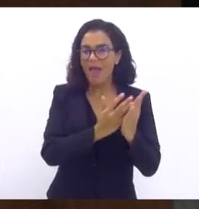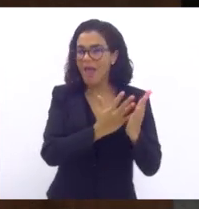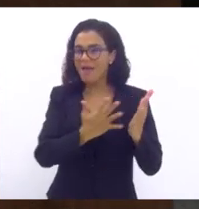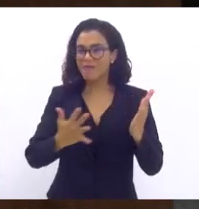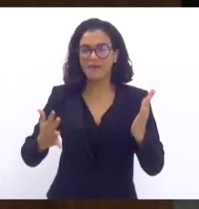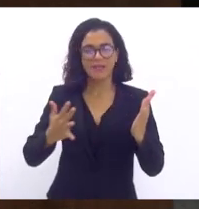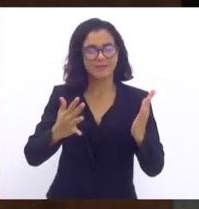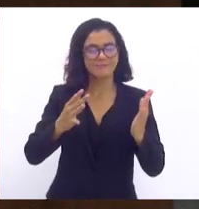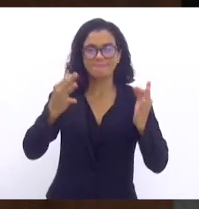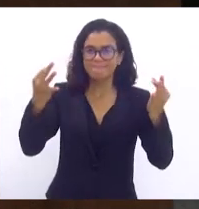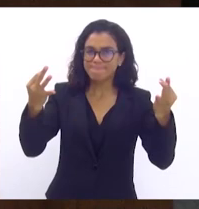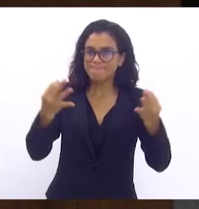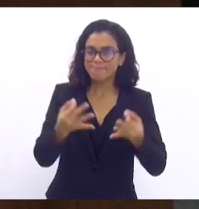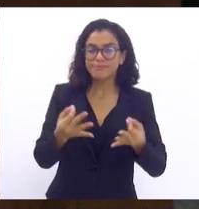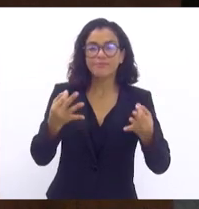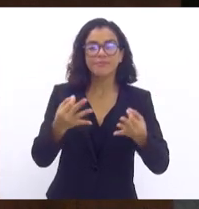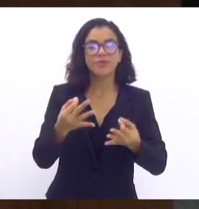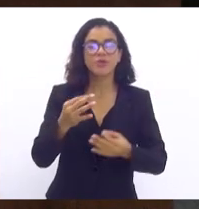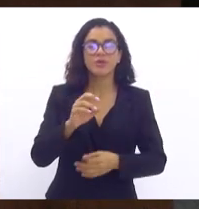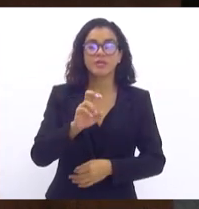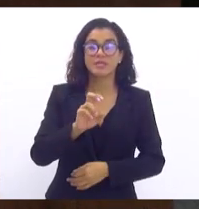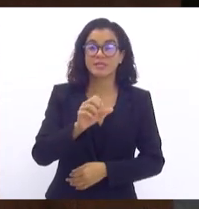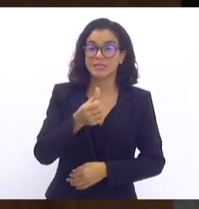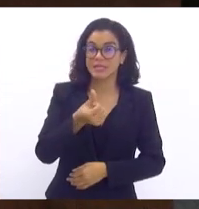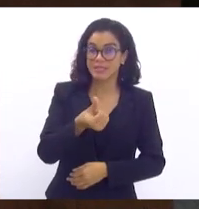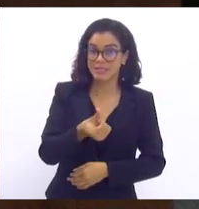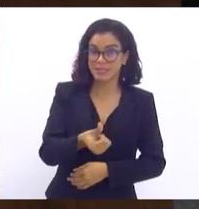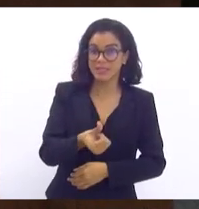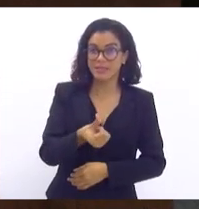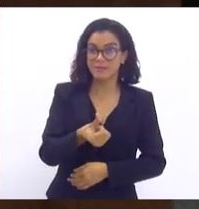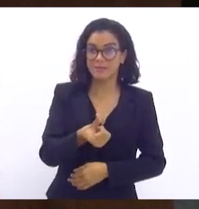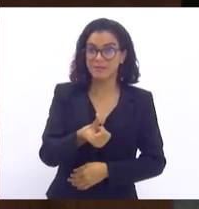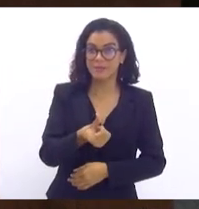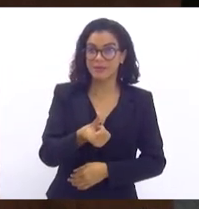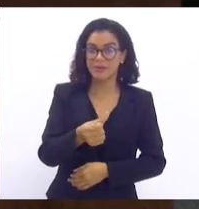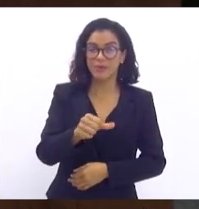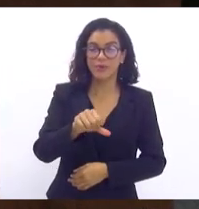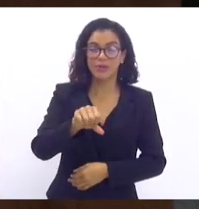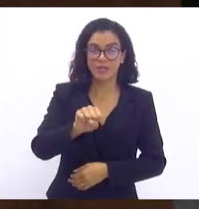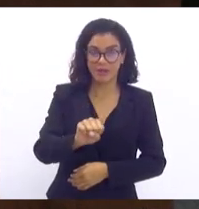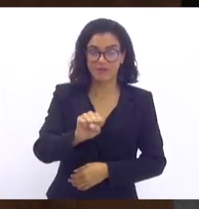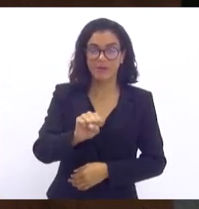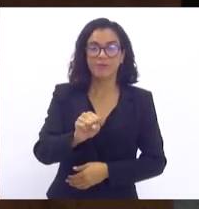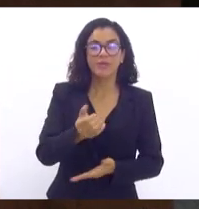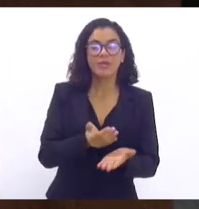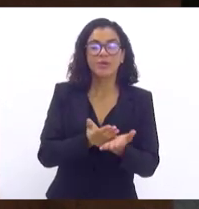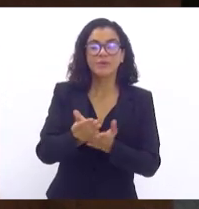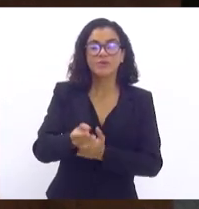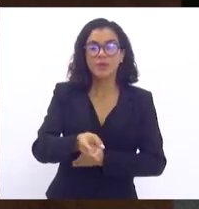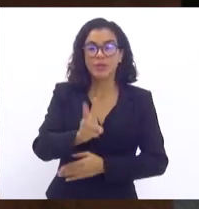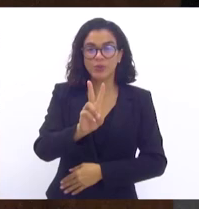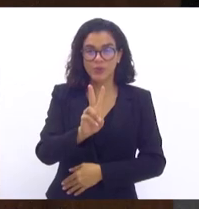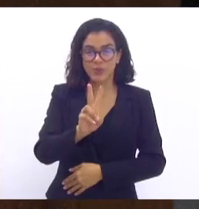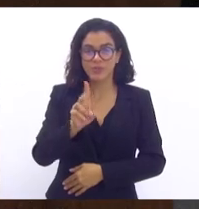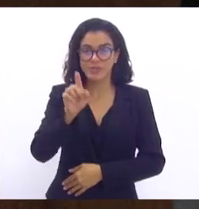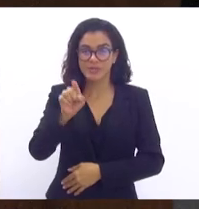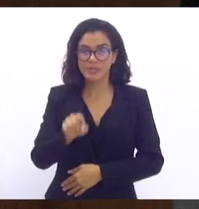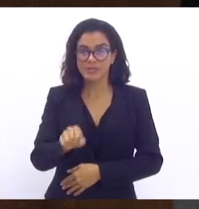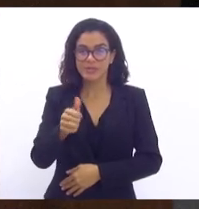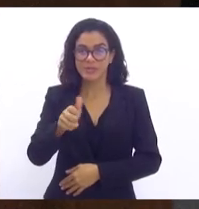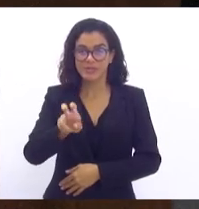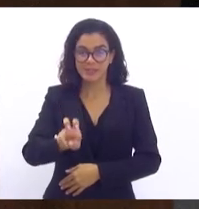o ocorrido na 78ª sessão ordinária, que, iniciada às 14 horas e 15